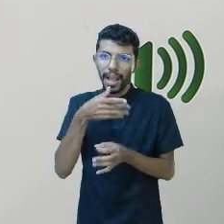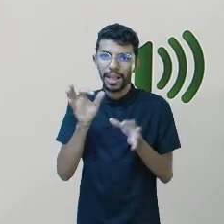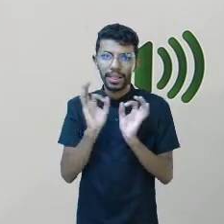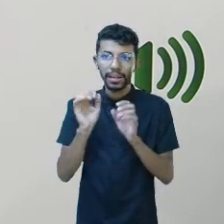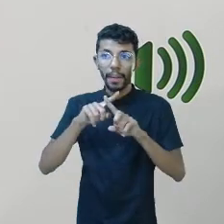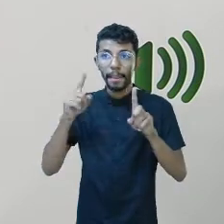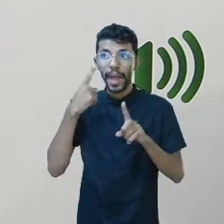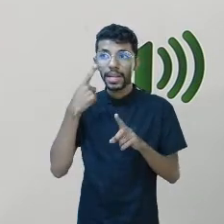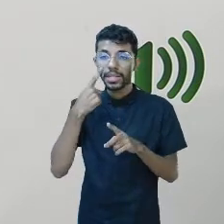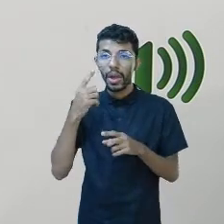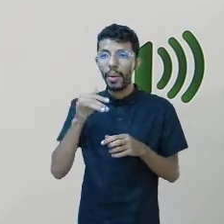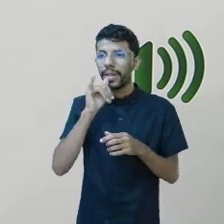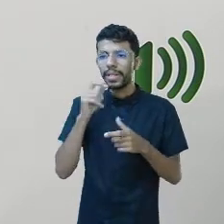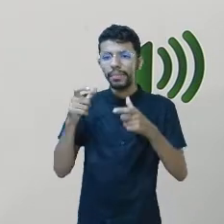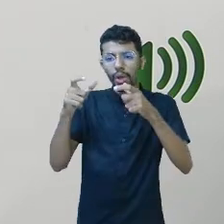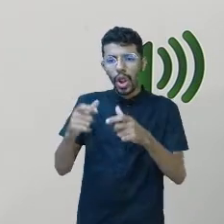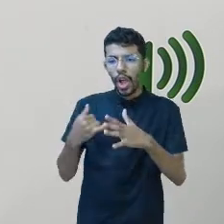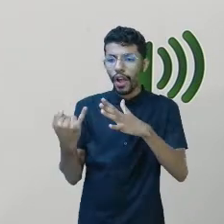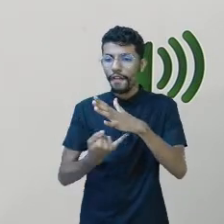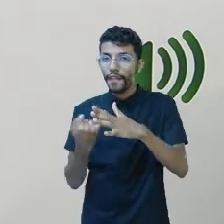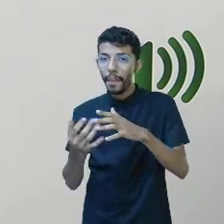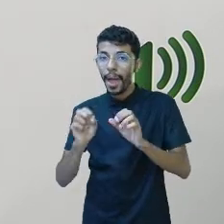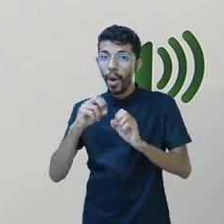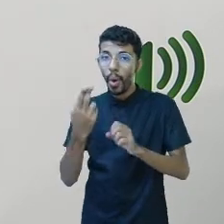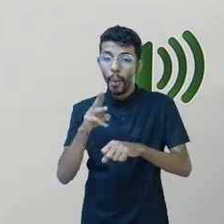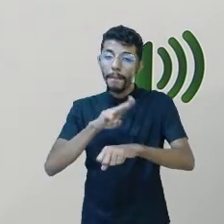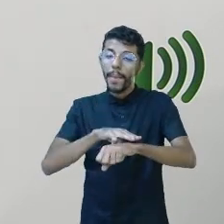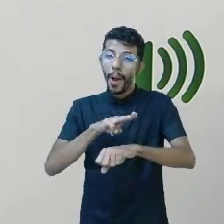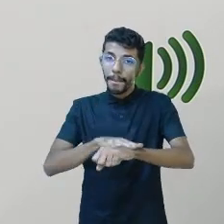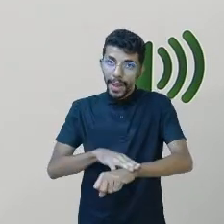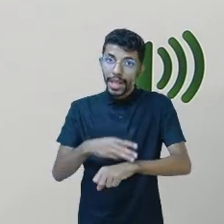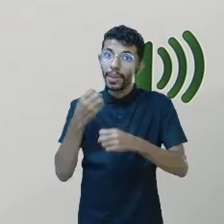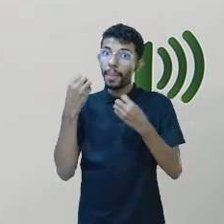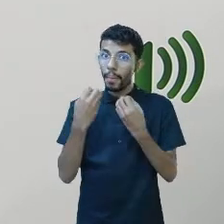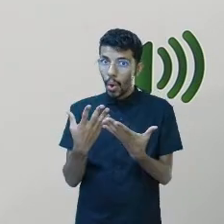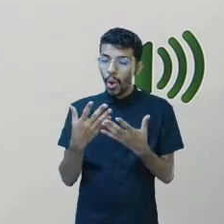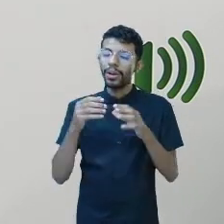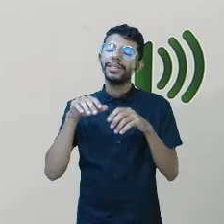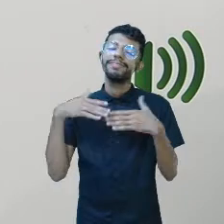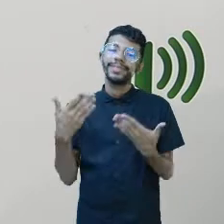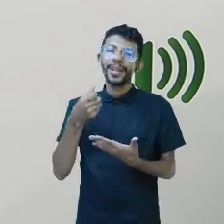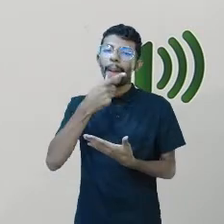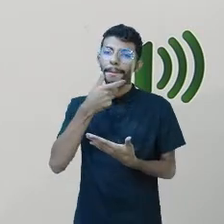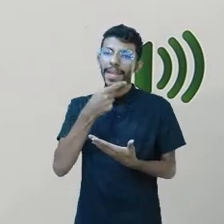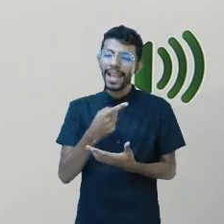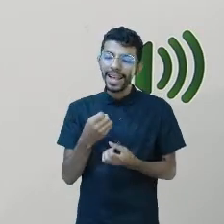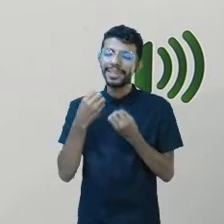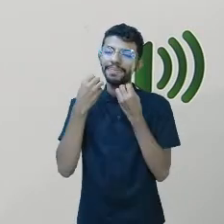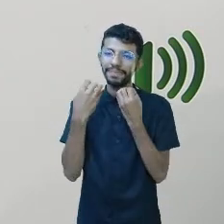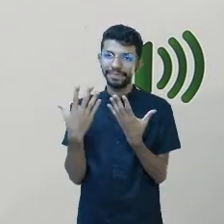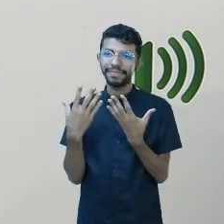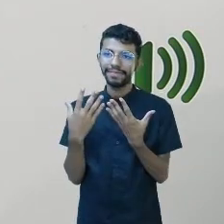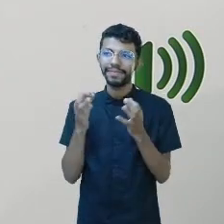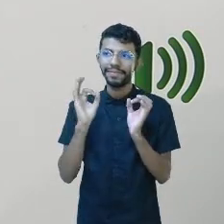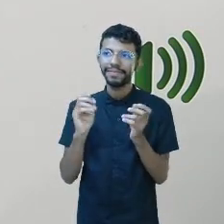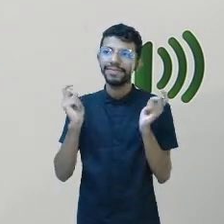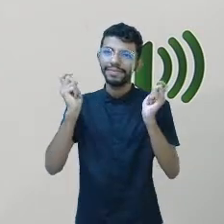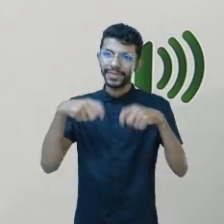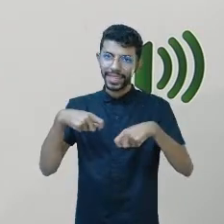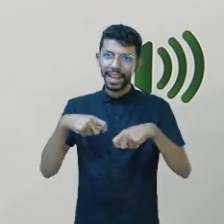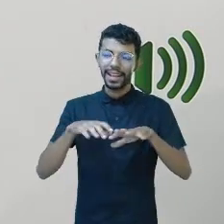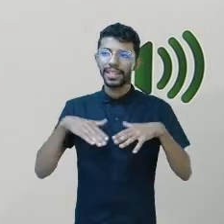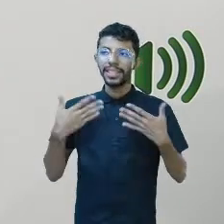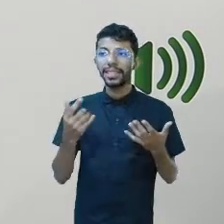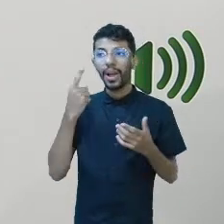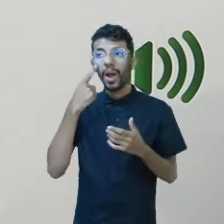Mas nos locais informais ou em momentos propícios, a piada ela é bem-vinda. Como eu disse, uma piada que realmente